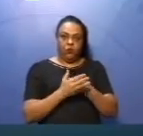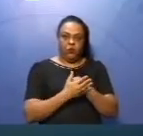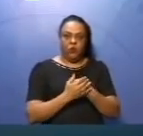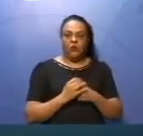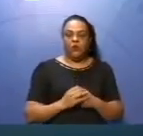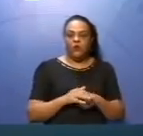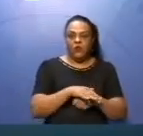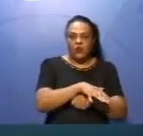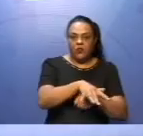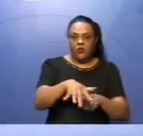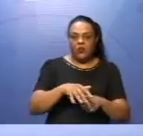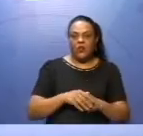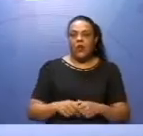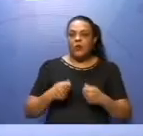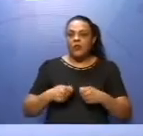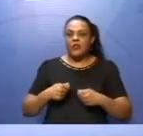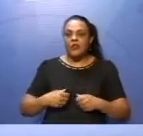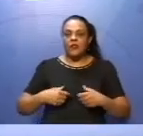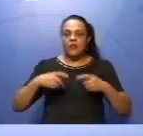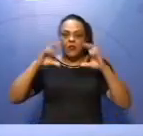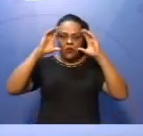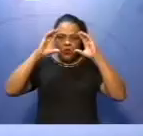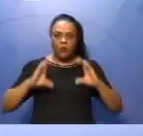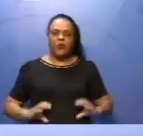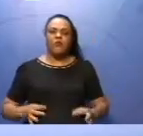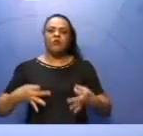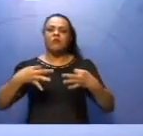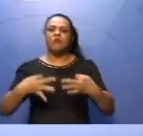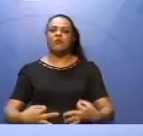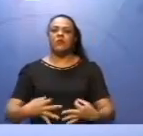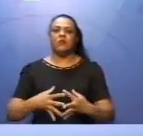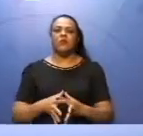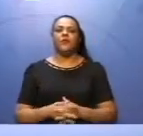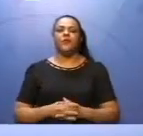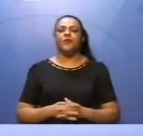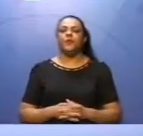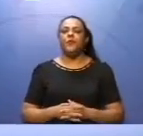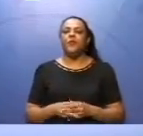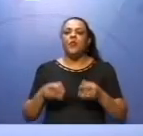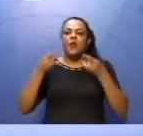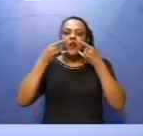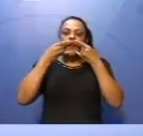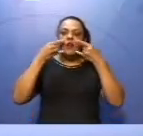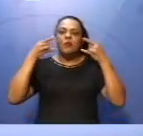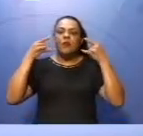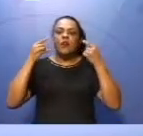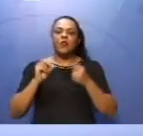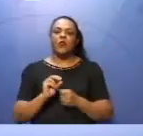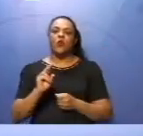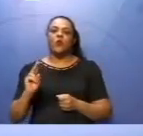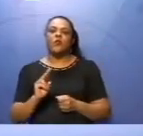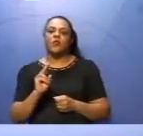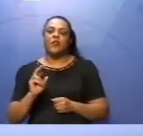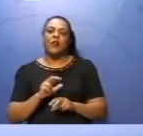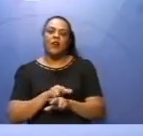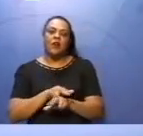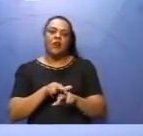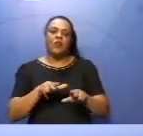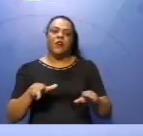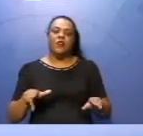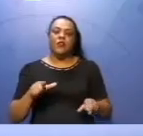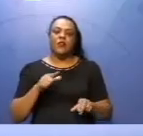de comportamento. As máscaras, elas podem ser usadas de vários tipos. A gente tem a